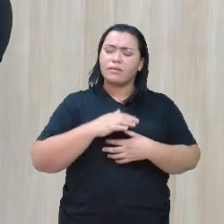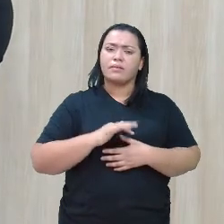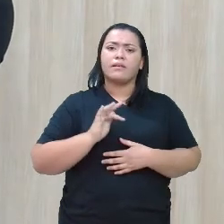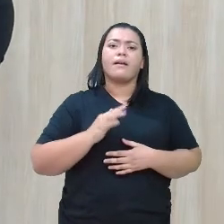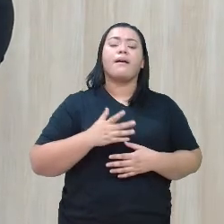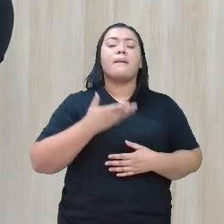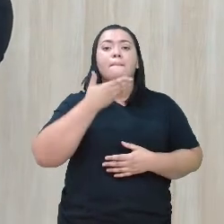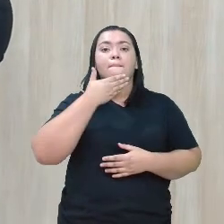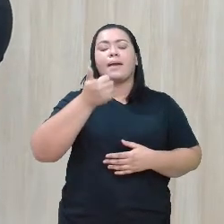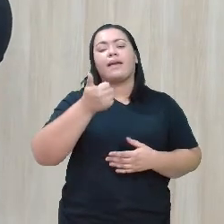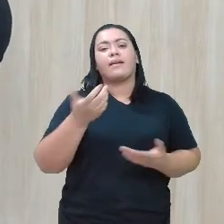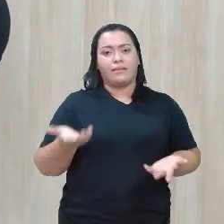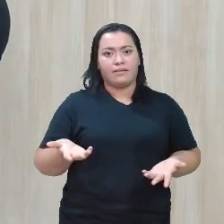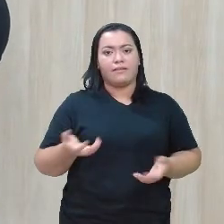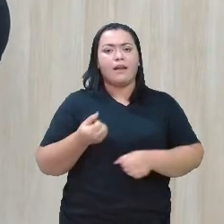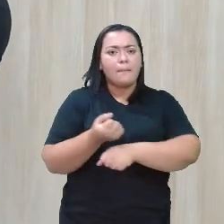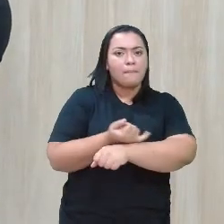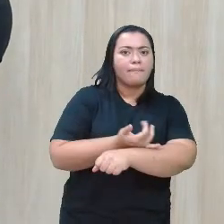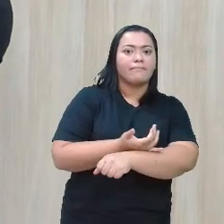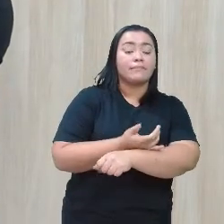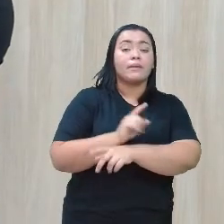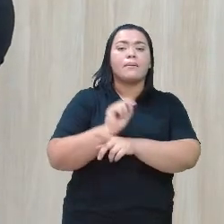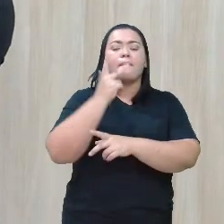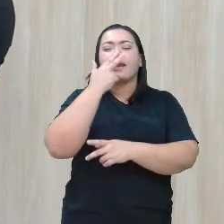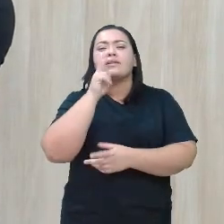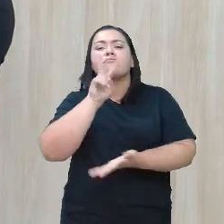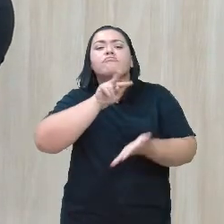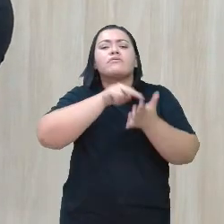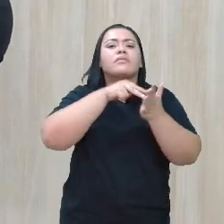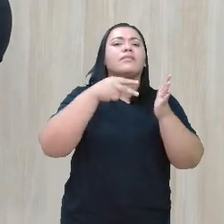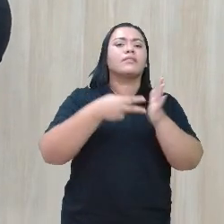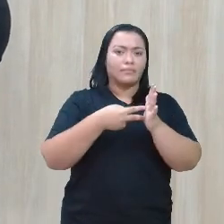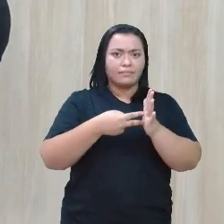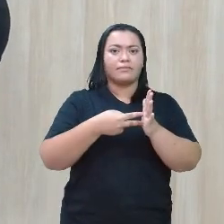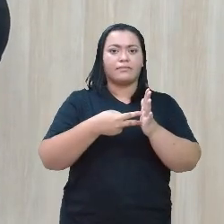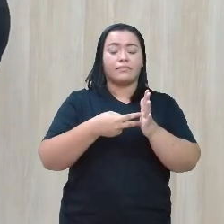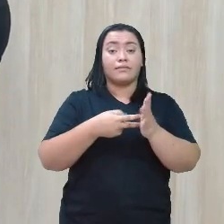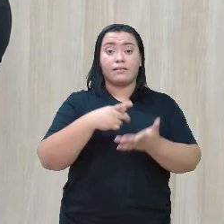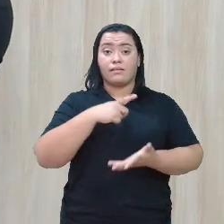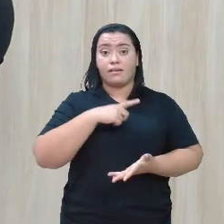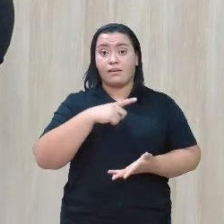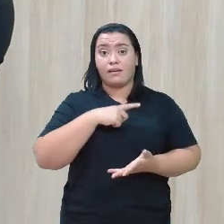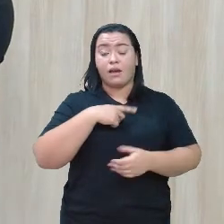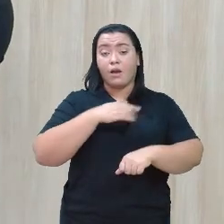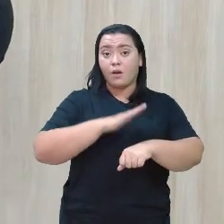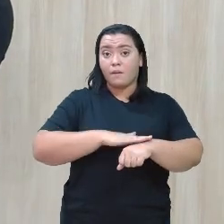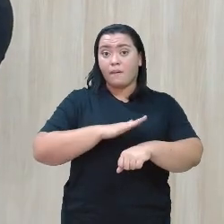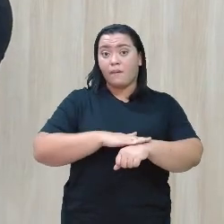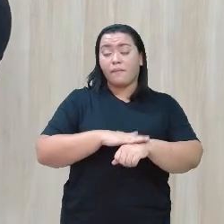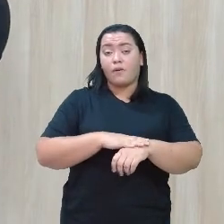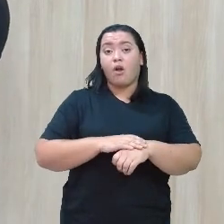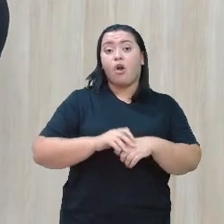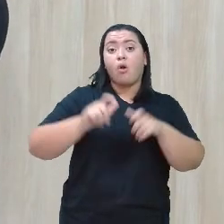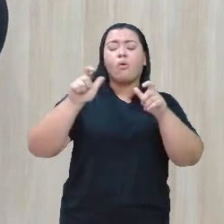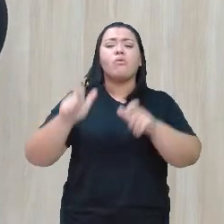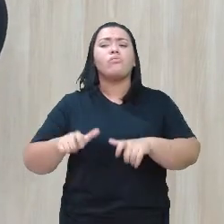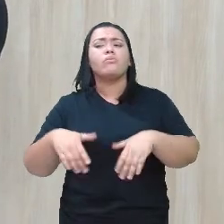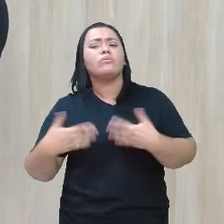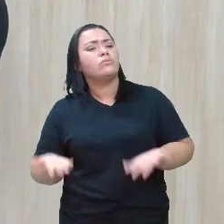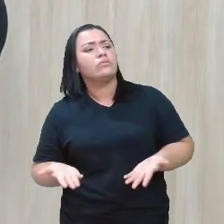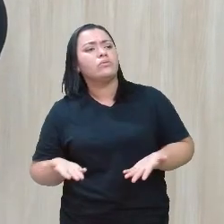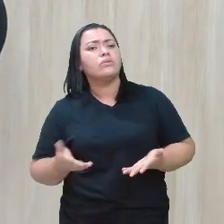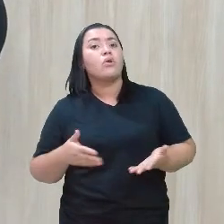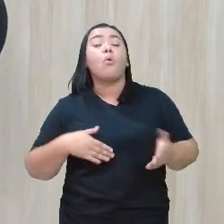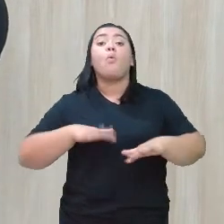ter um sentido, aquilo vai dar um sentido, né? Ao meu momento, aonde eu estou, que tipo